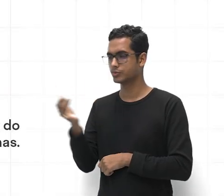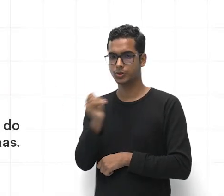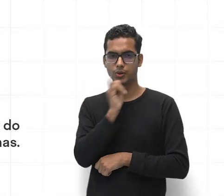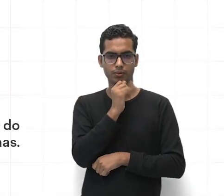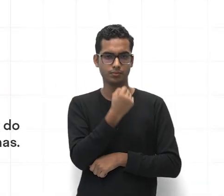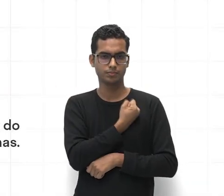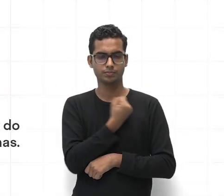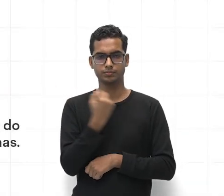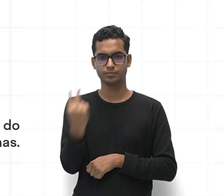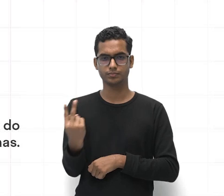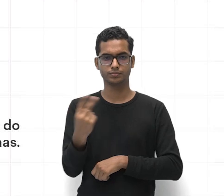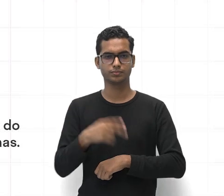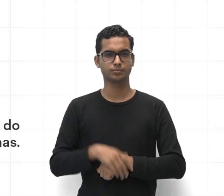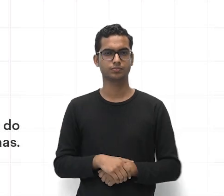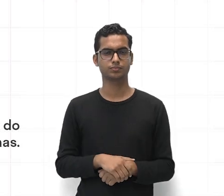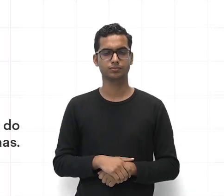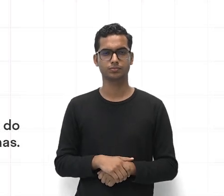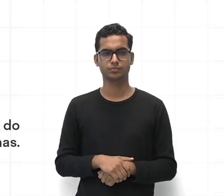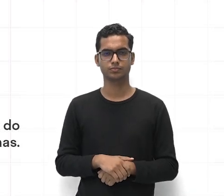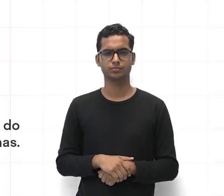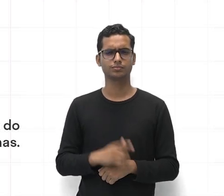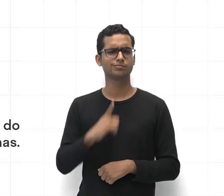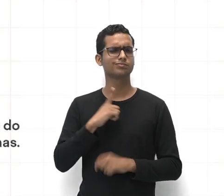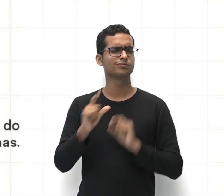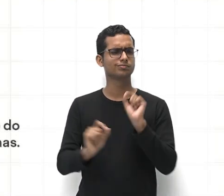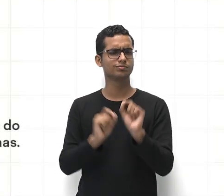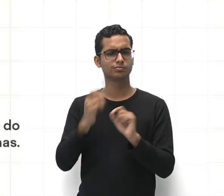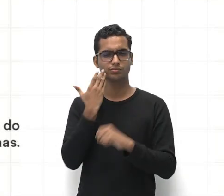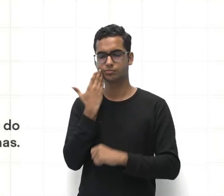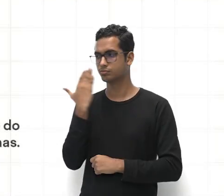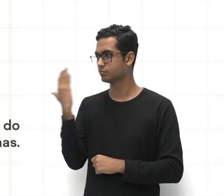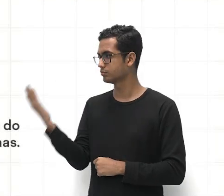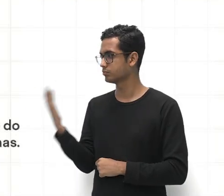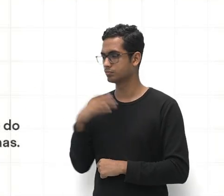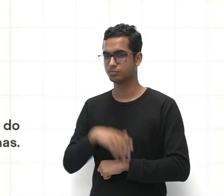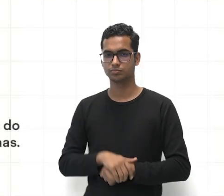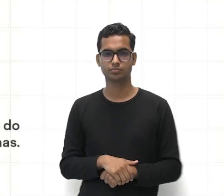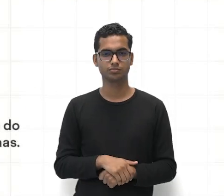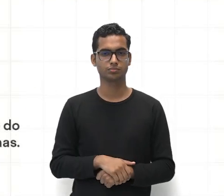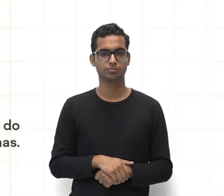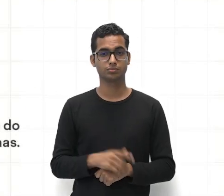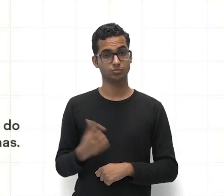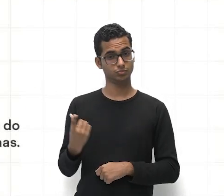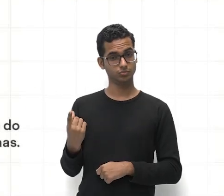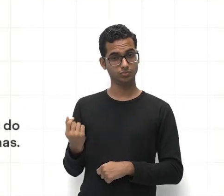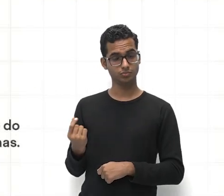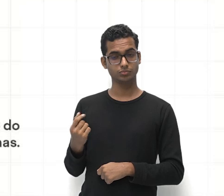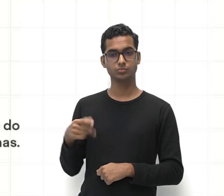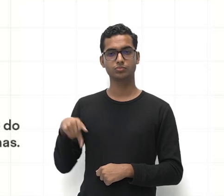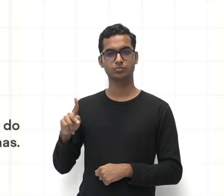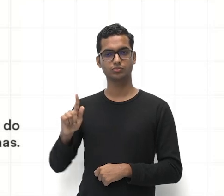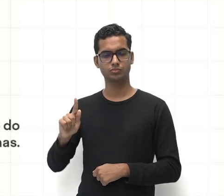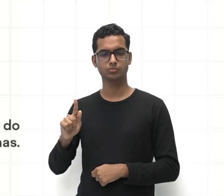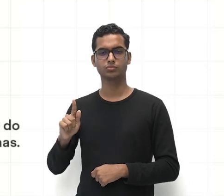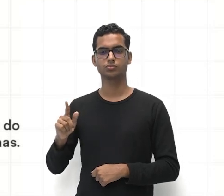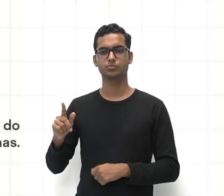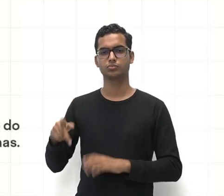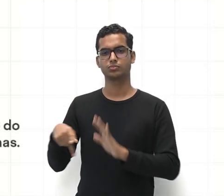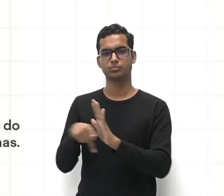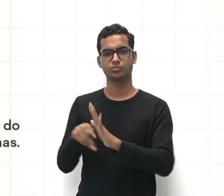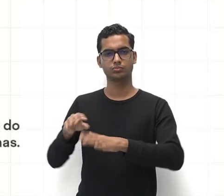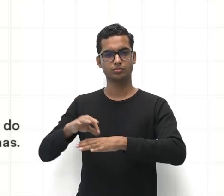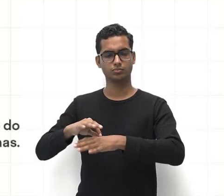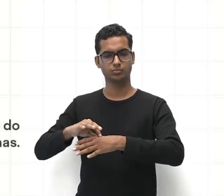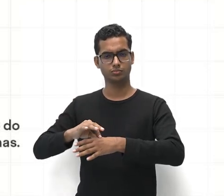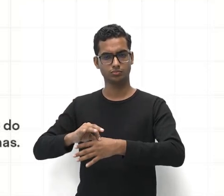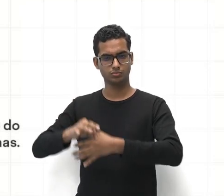de número 2, tem o seguinte, certo? O preço do quilograma da carne de primeira passou de R$